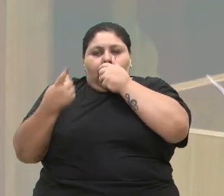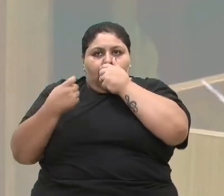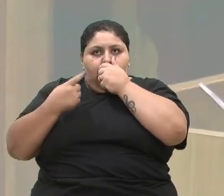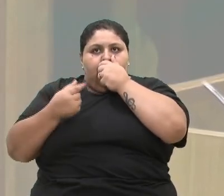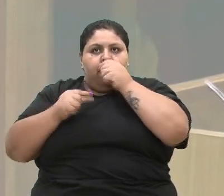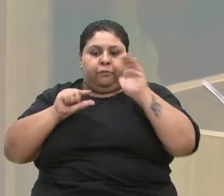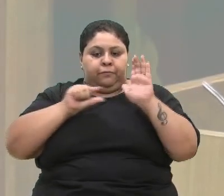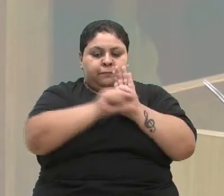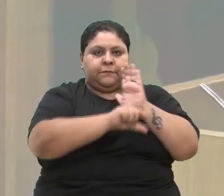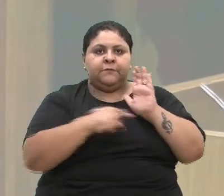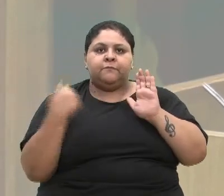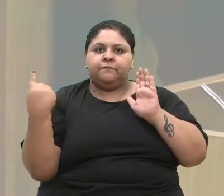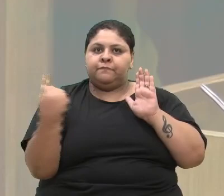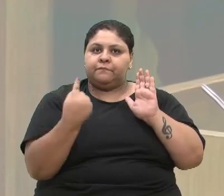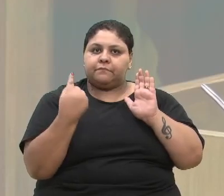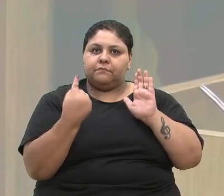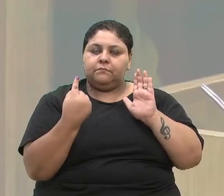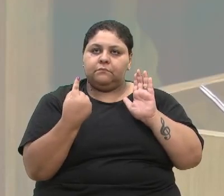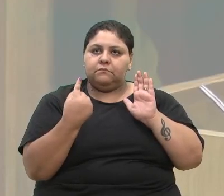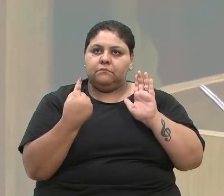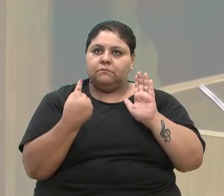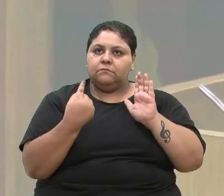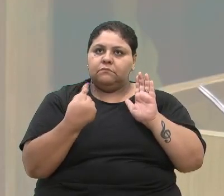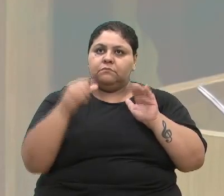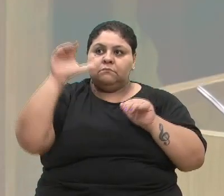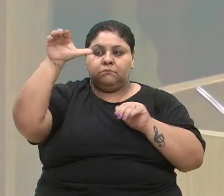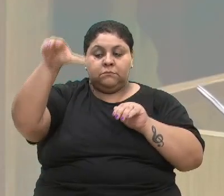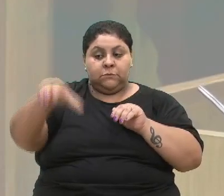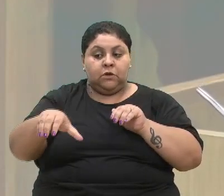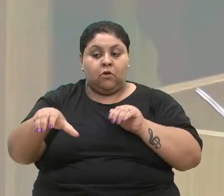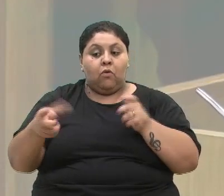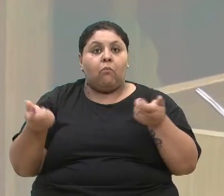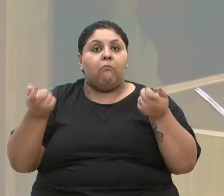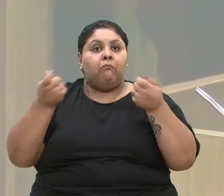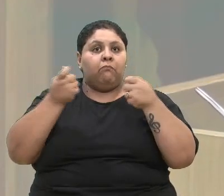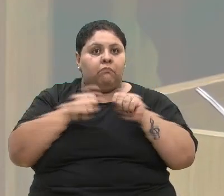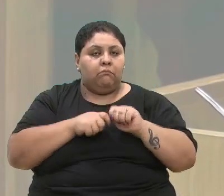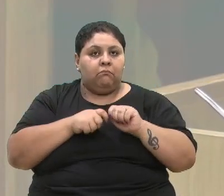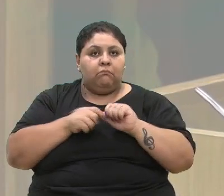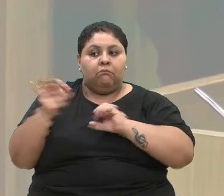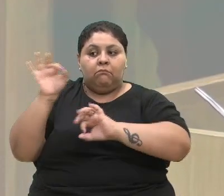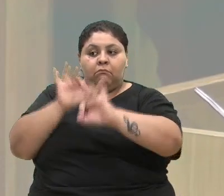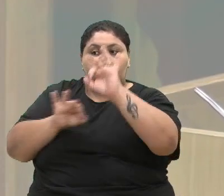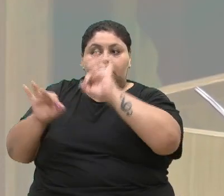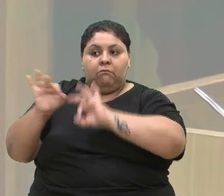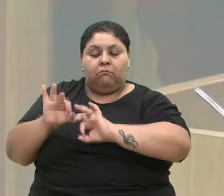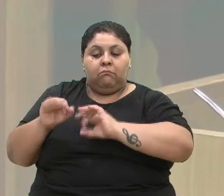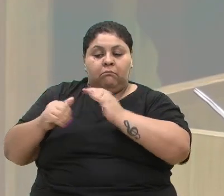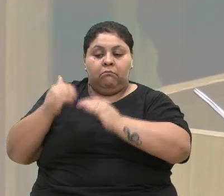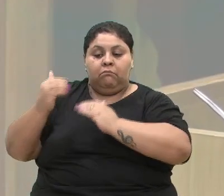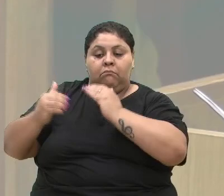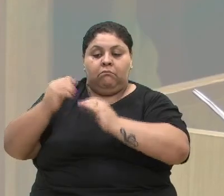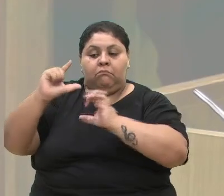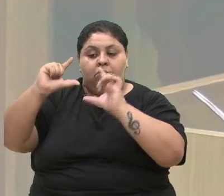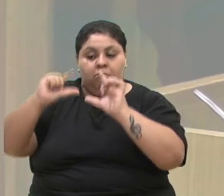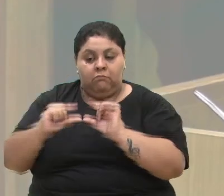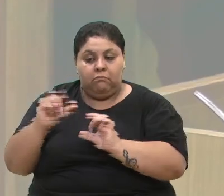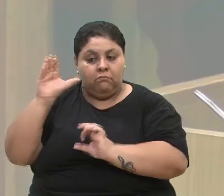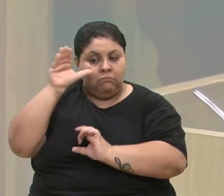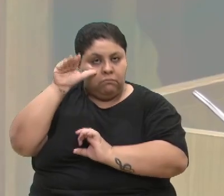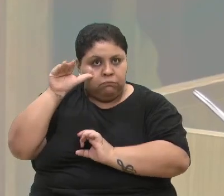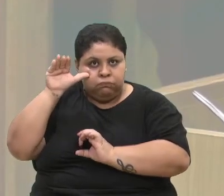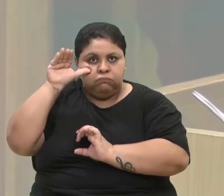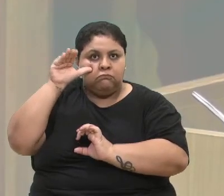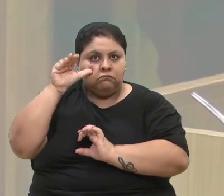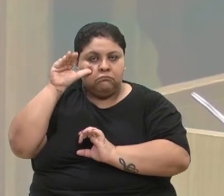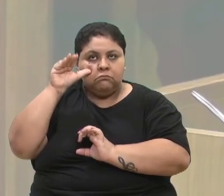único desse artigo. Caberá ao órgão competente regulamentar os procedimentos mínimos a serem observados